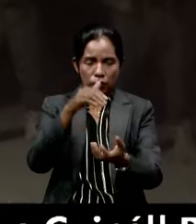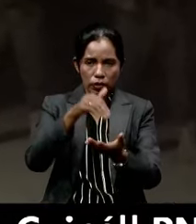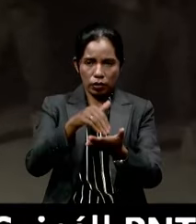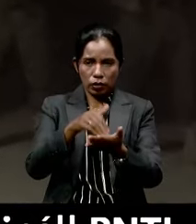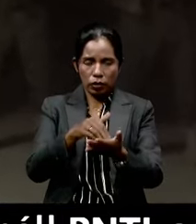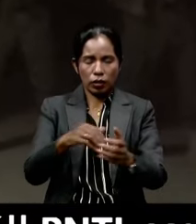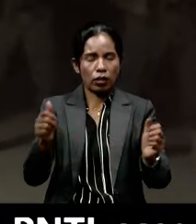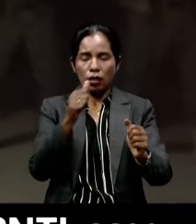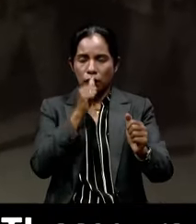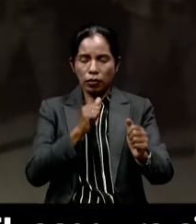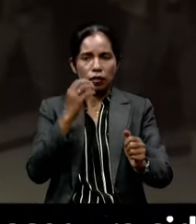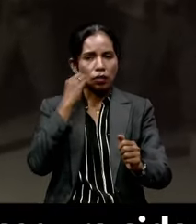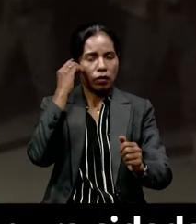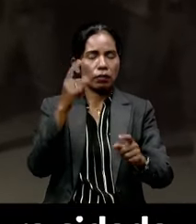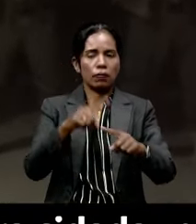la hakmate que uma,